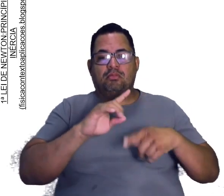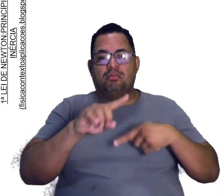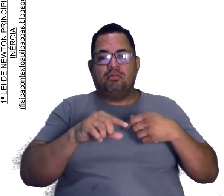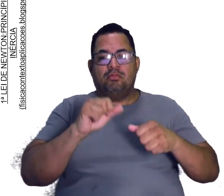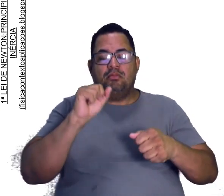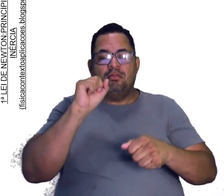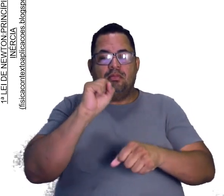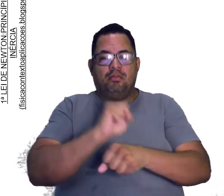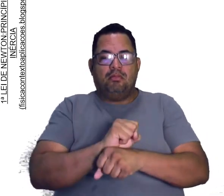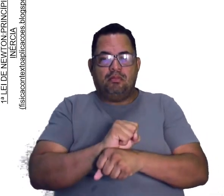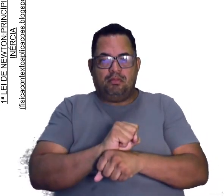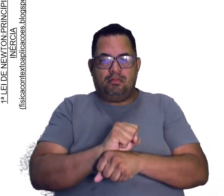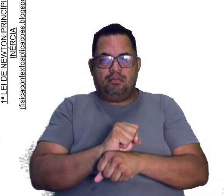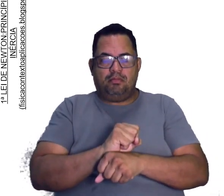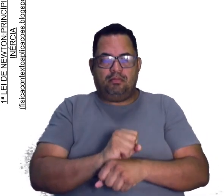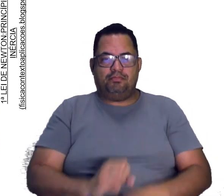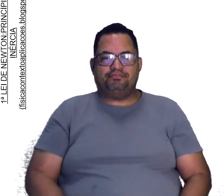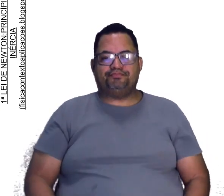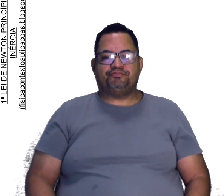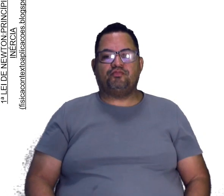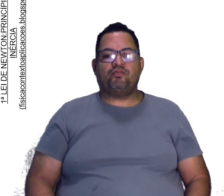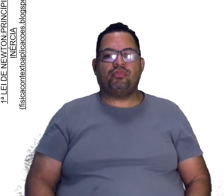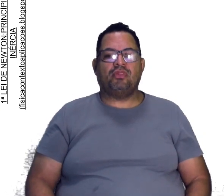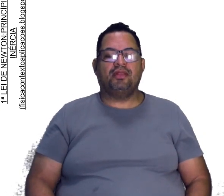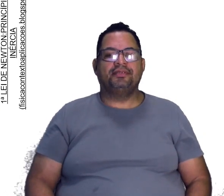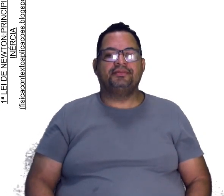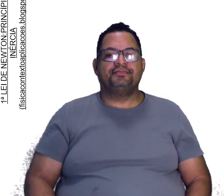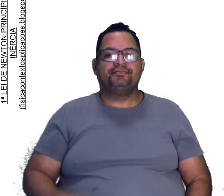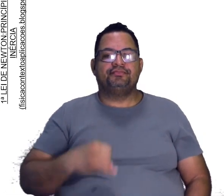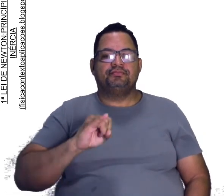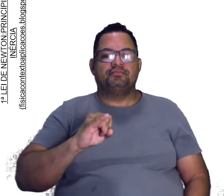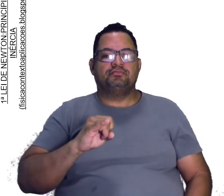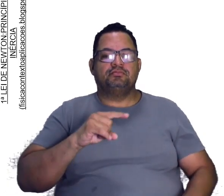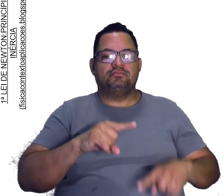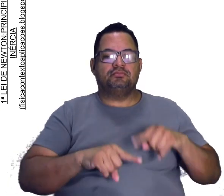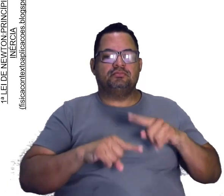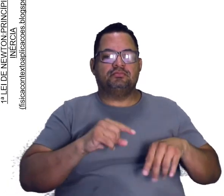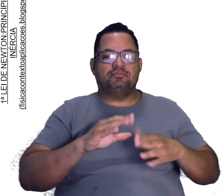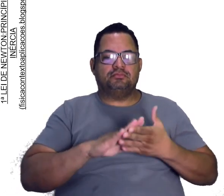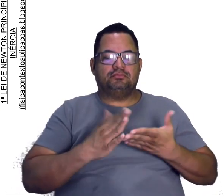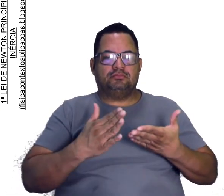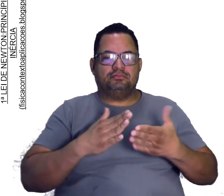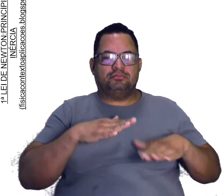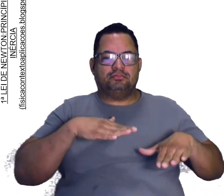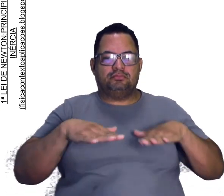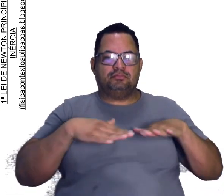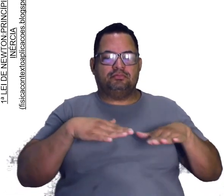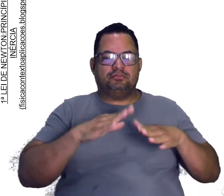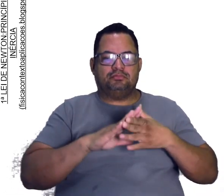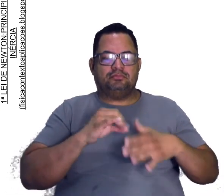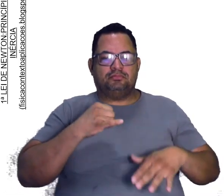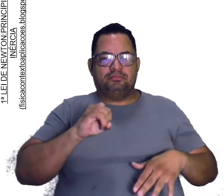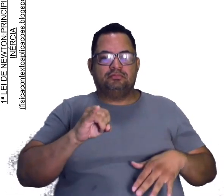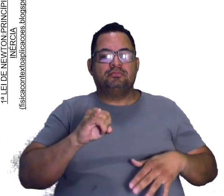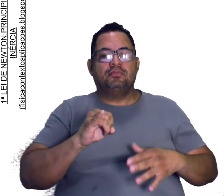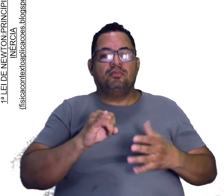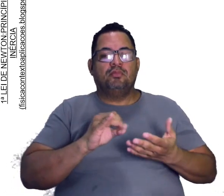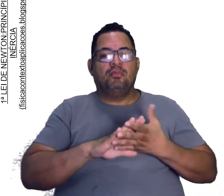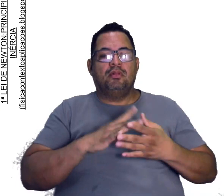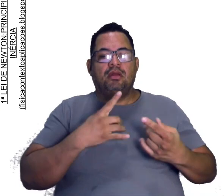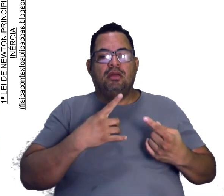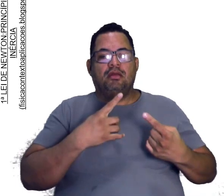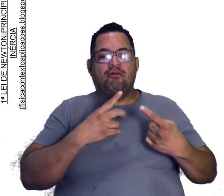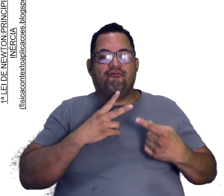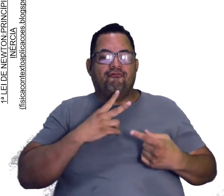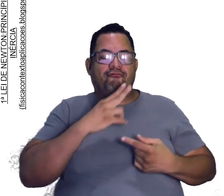inércia é o seguinte: se o corpo está em movimento, ele só vai parar se uma força contrapor ele.